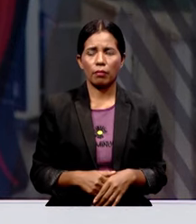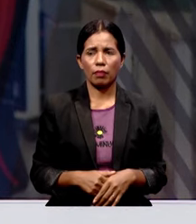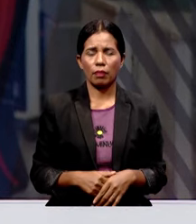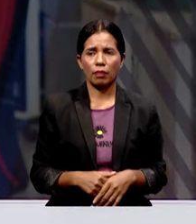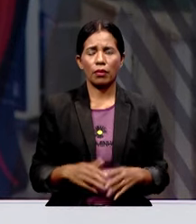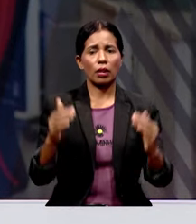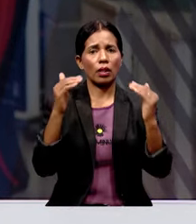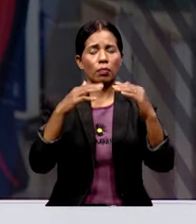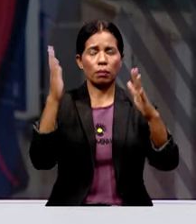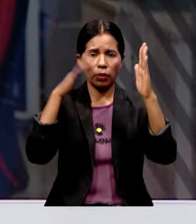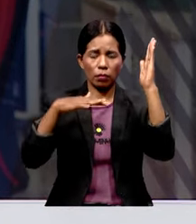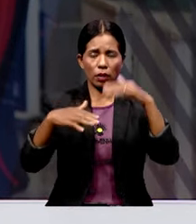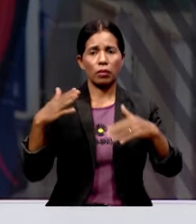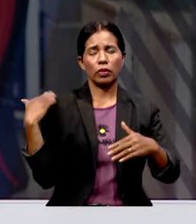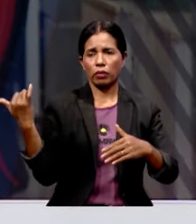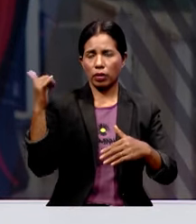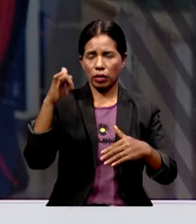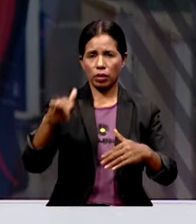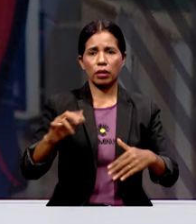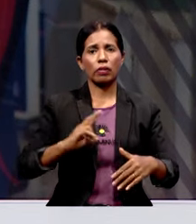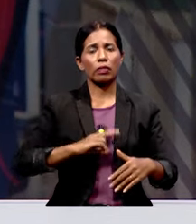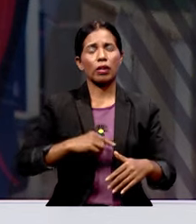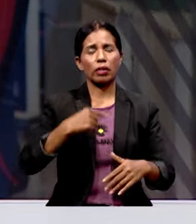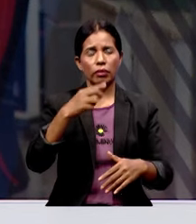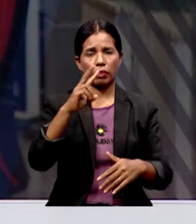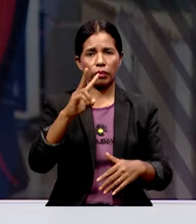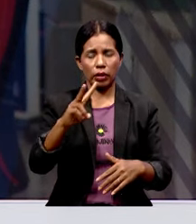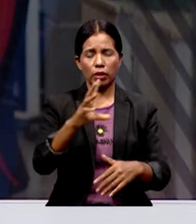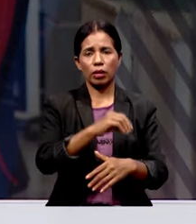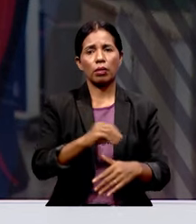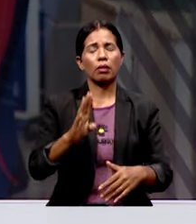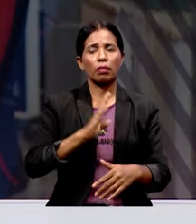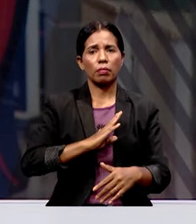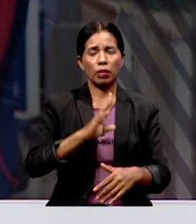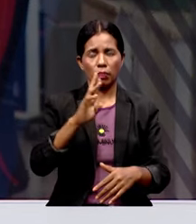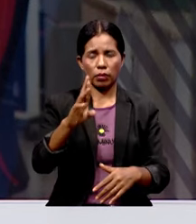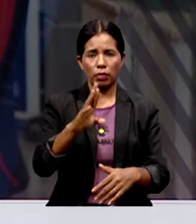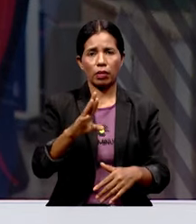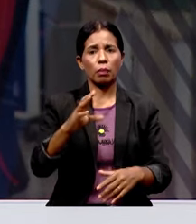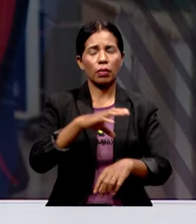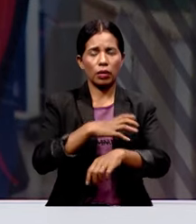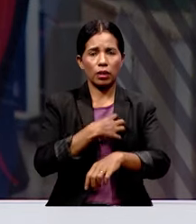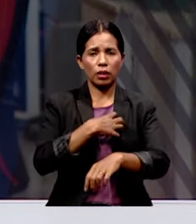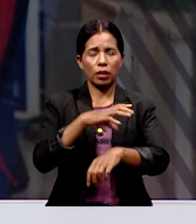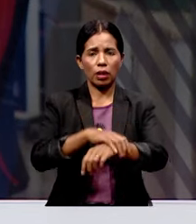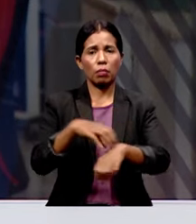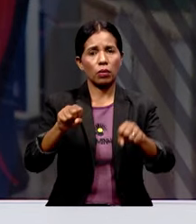Confronto entre Jovencira e a área Vila Verde no Bebora, Penitelli prende motorizada rua.